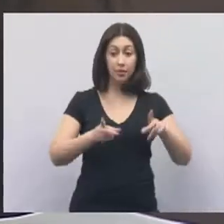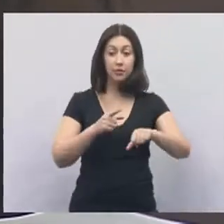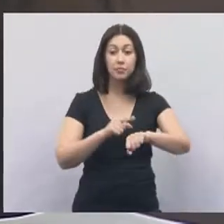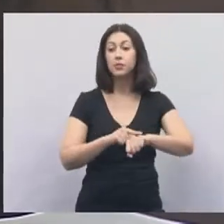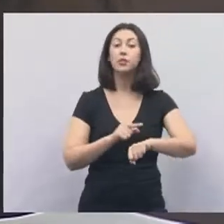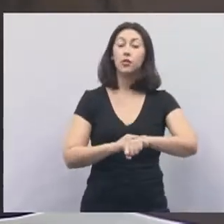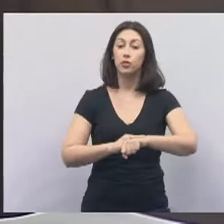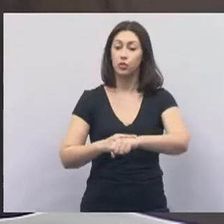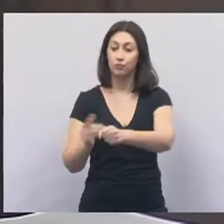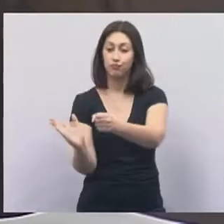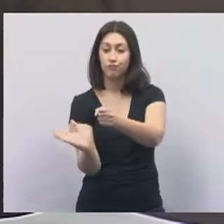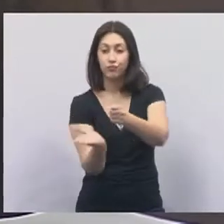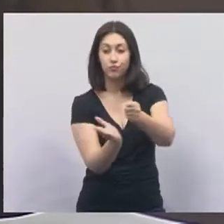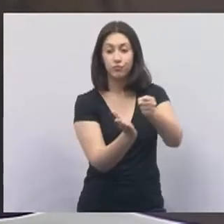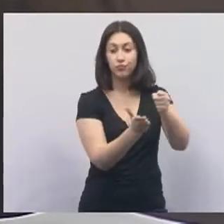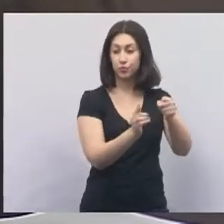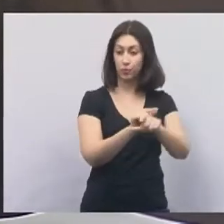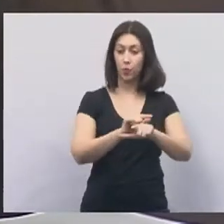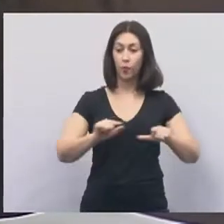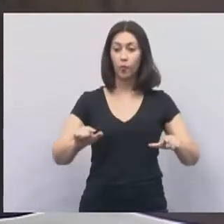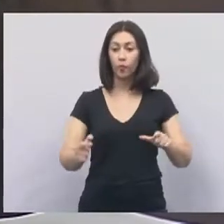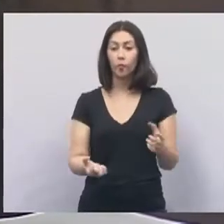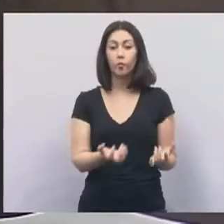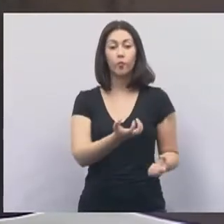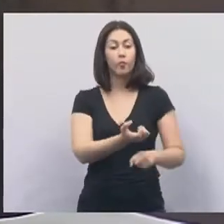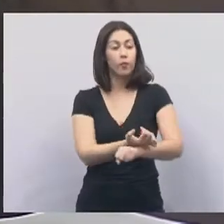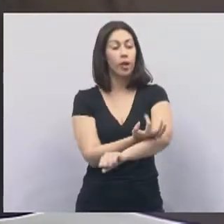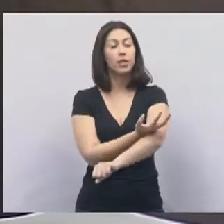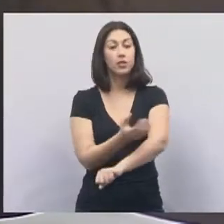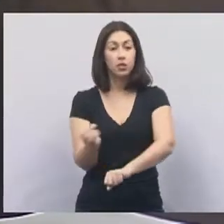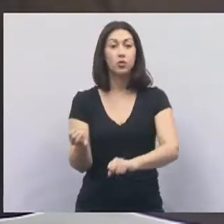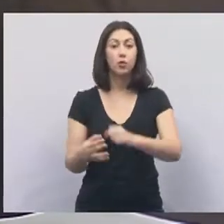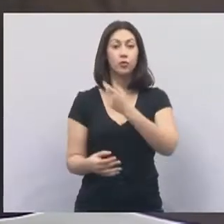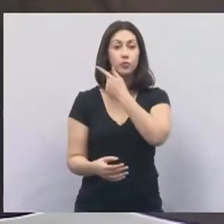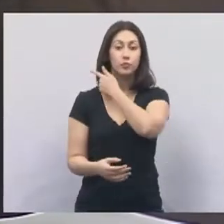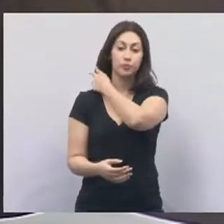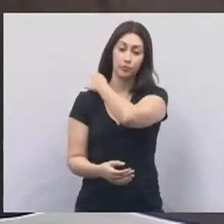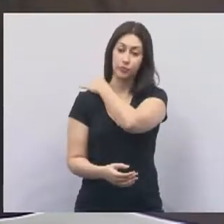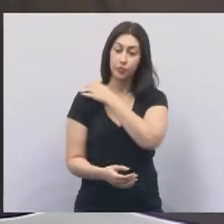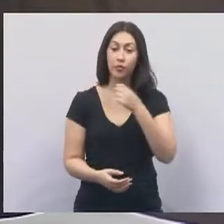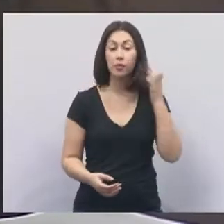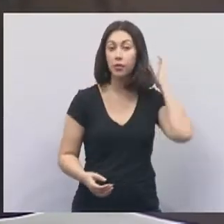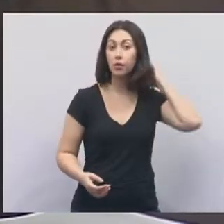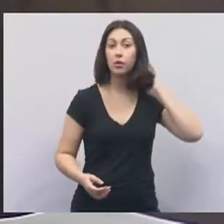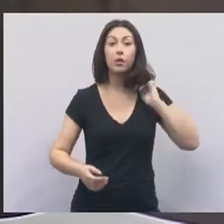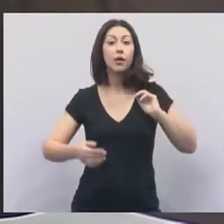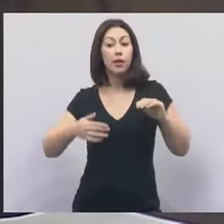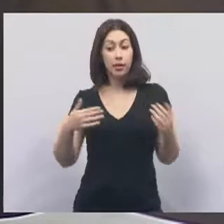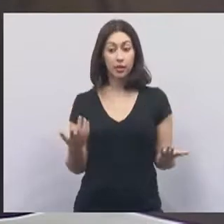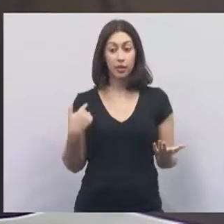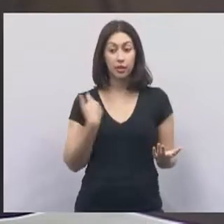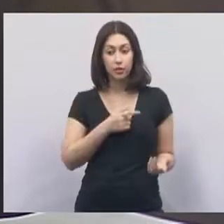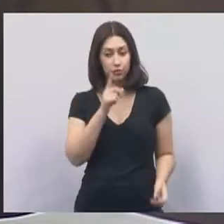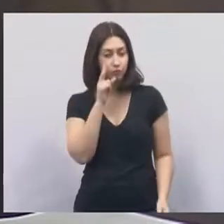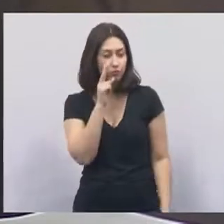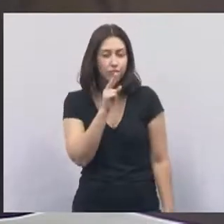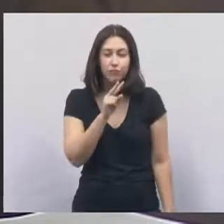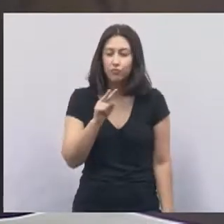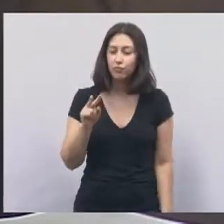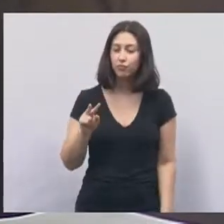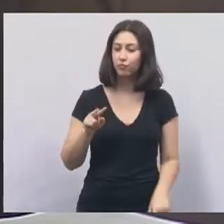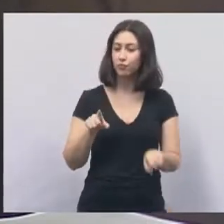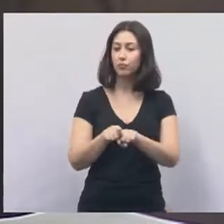fazem uma queimada no Capim para nascer capim novo né então sempre a gente tá tá de olho nesse daí